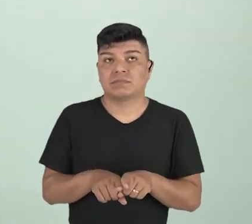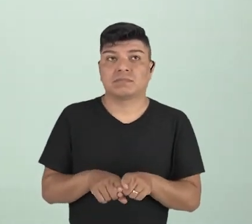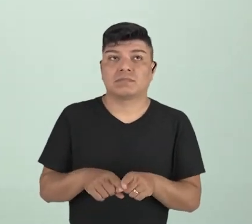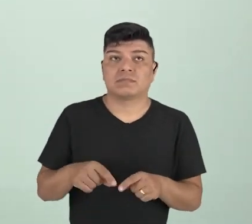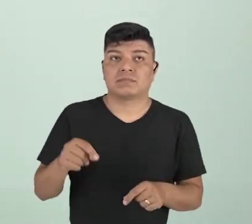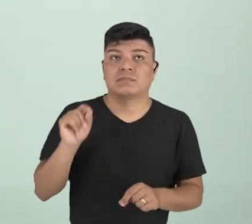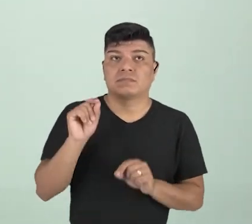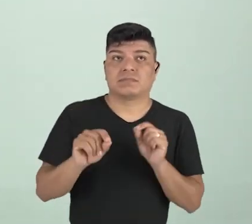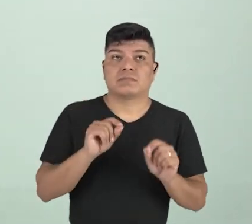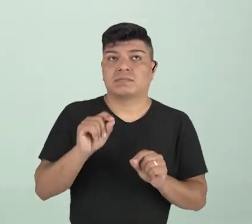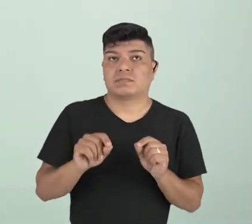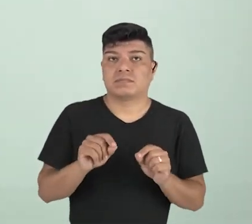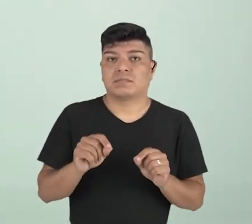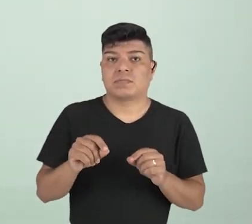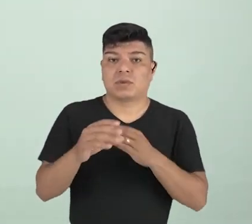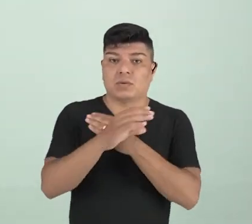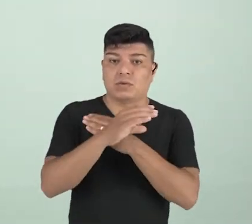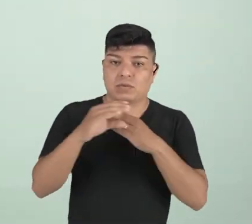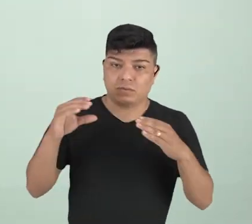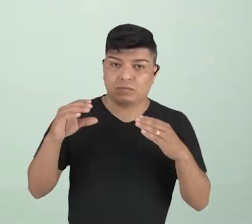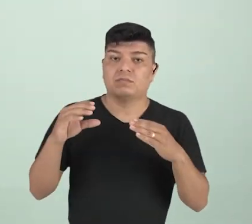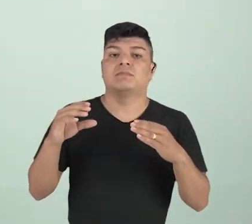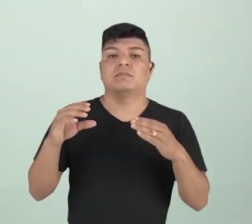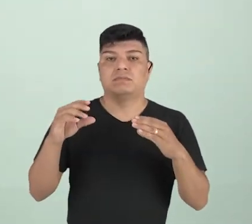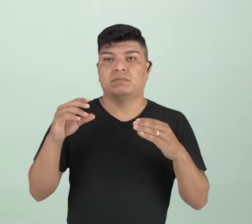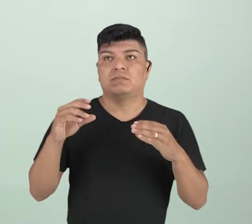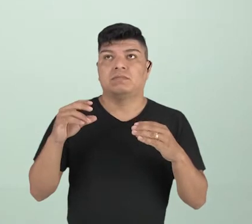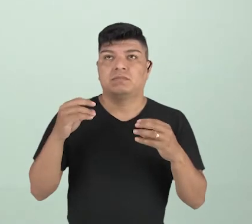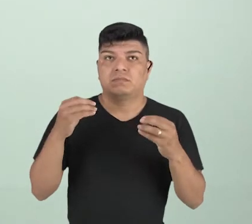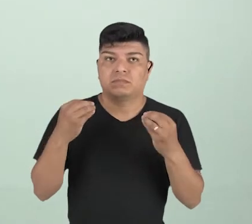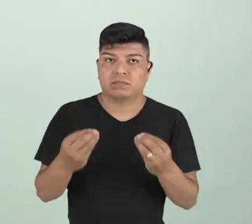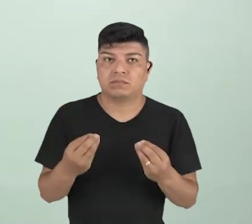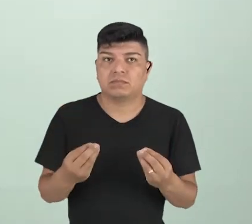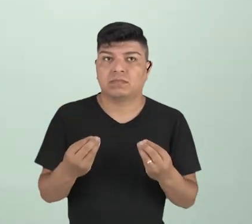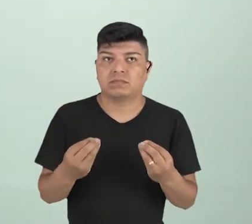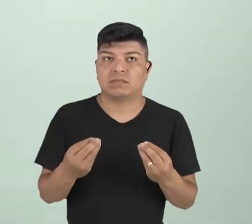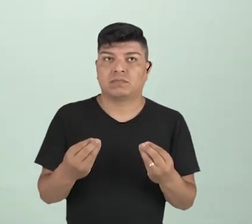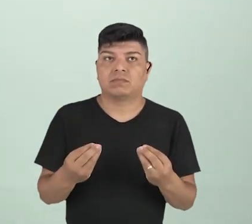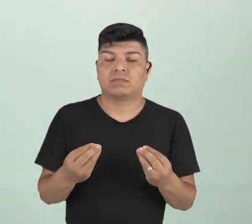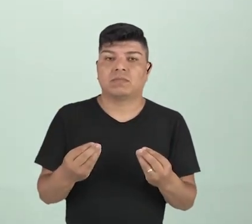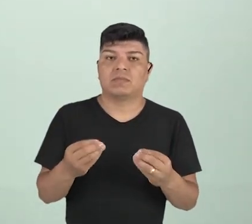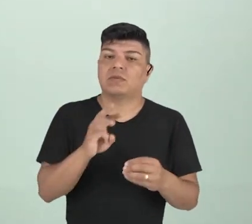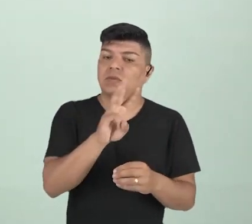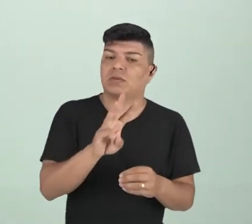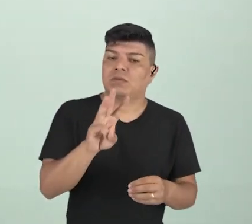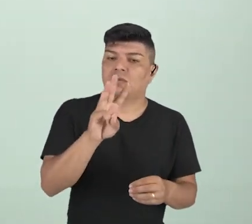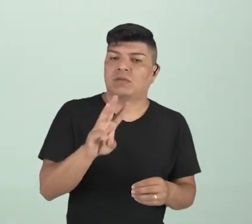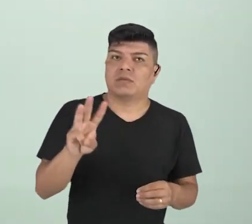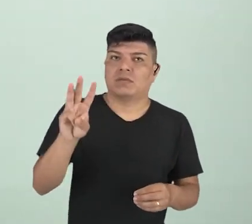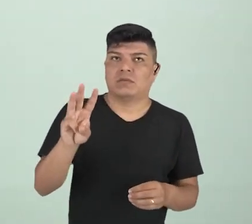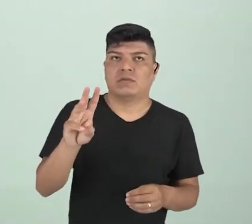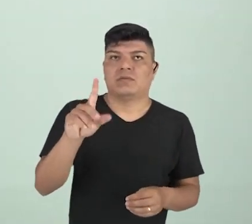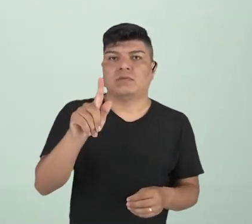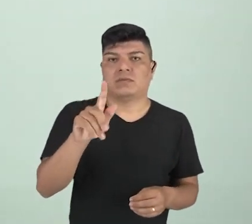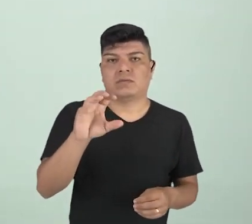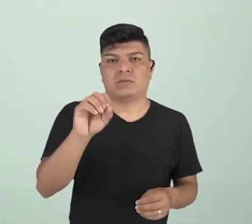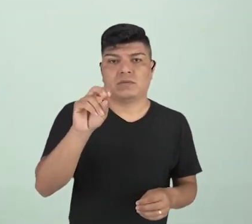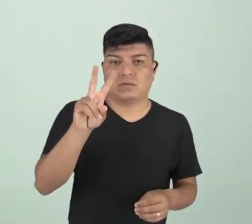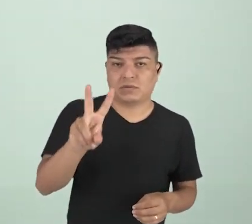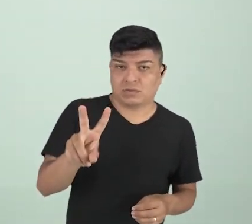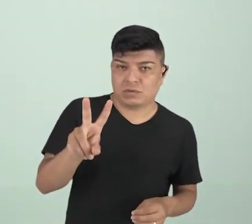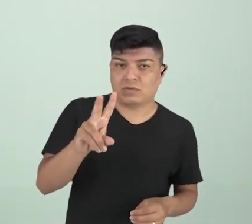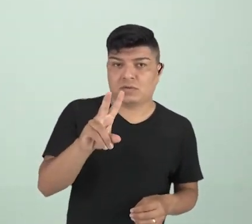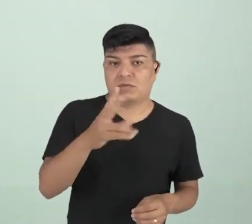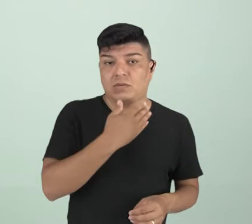que podem dar confiabilidade. Quando nós temos a terminação lá do link, né, gov, é